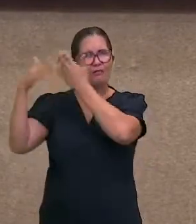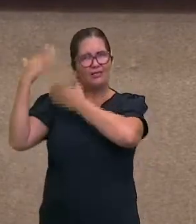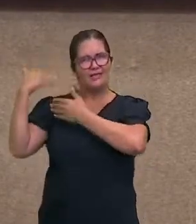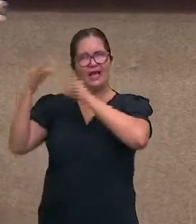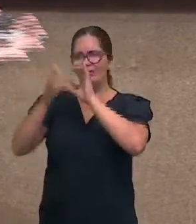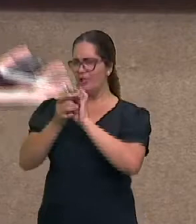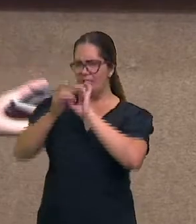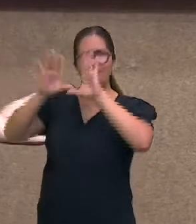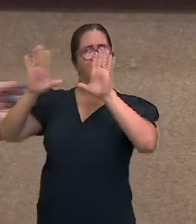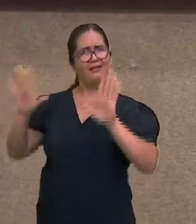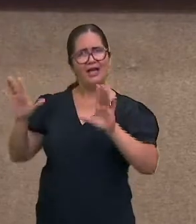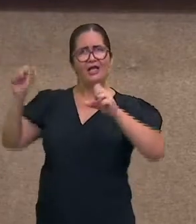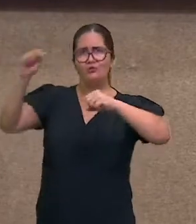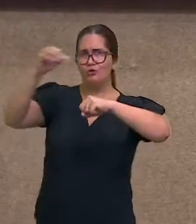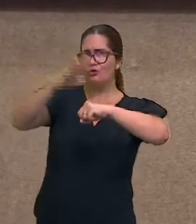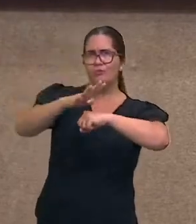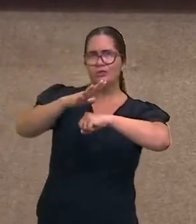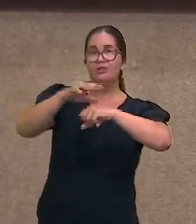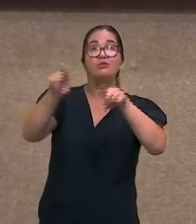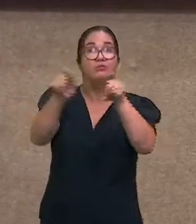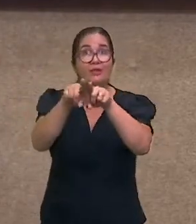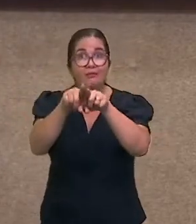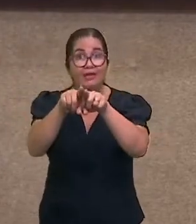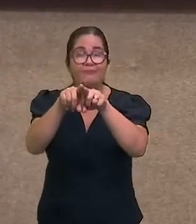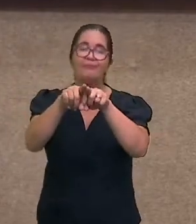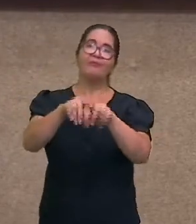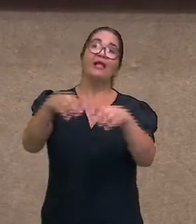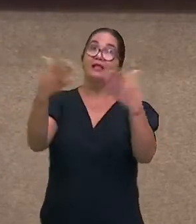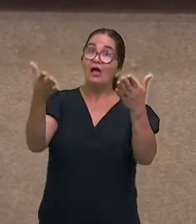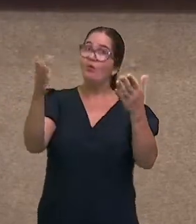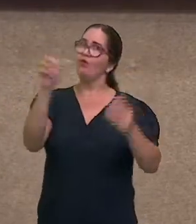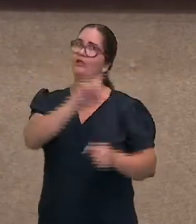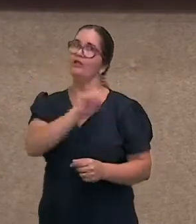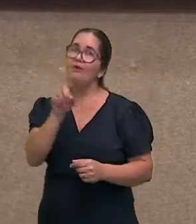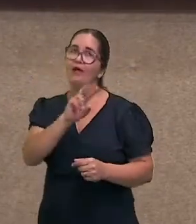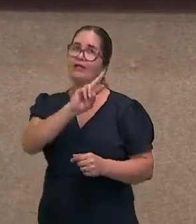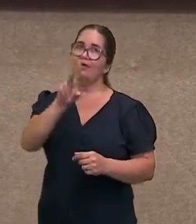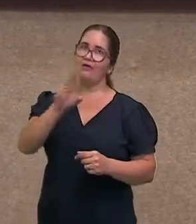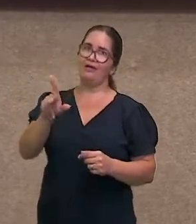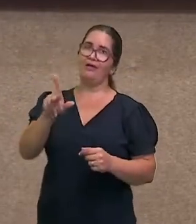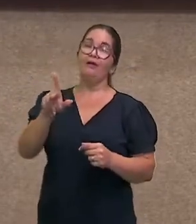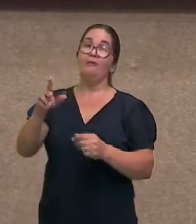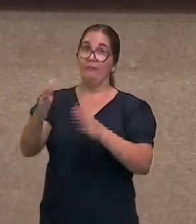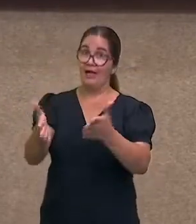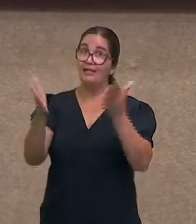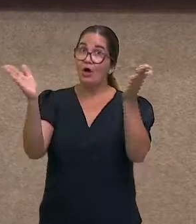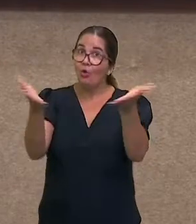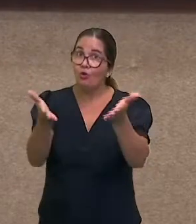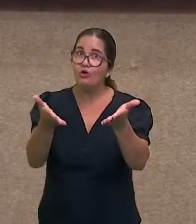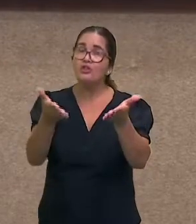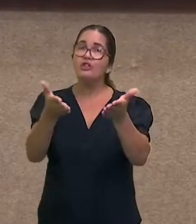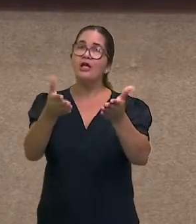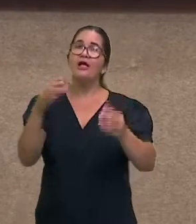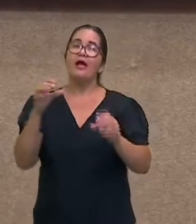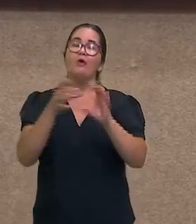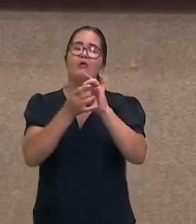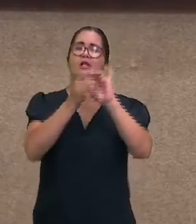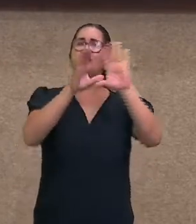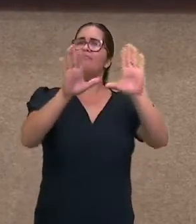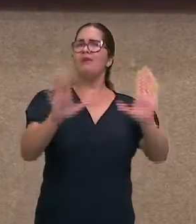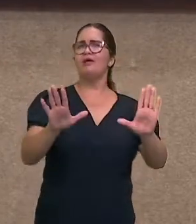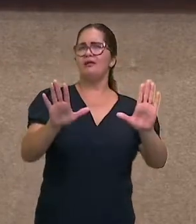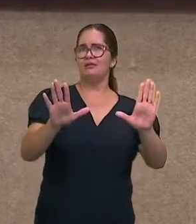liberdade dentro do iluminismo. Não, mas agora nós vamos falar do liberalismo. E outra, vou deixar uma